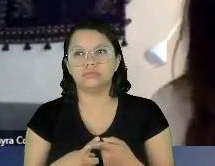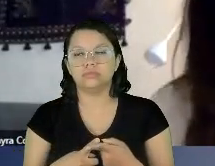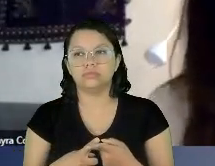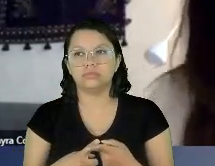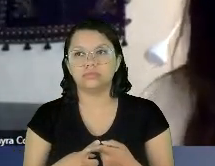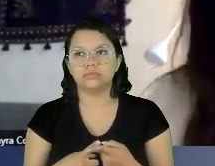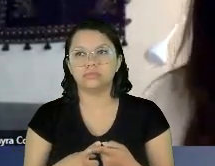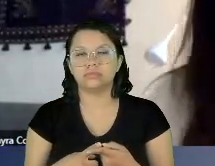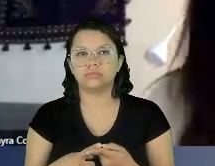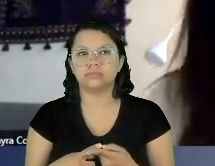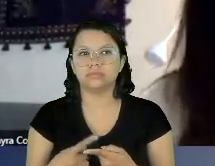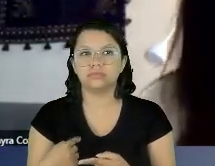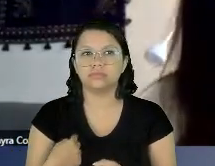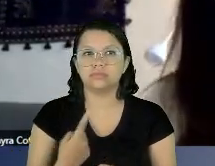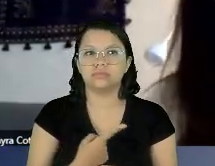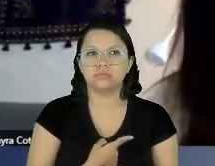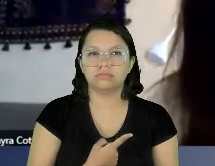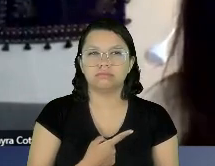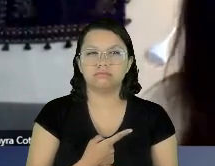Porque